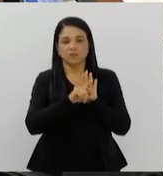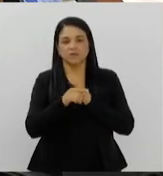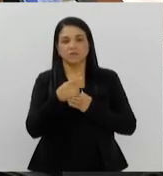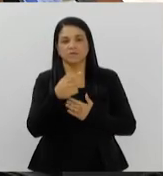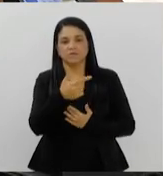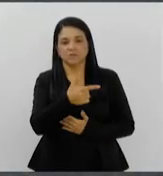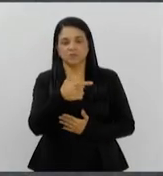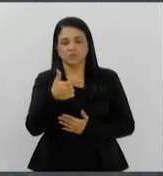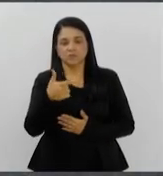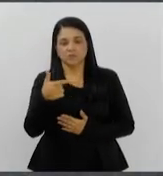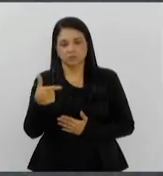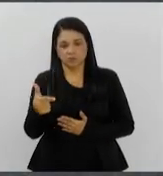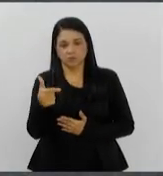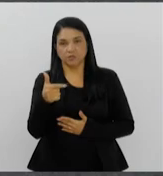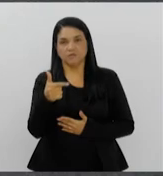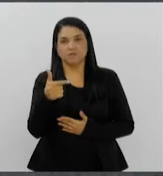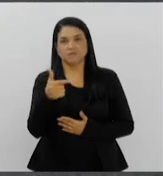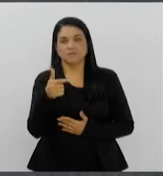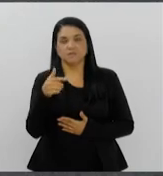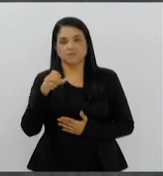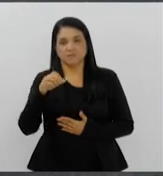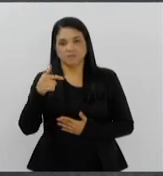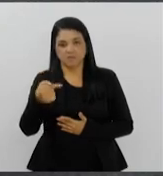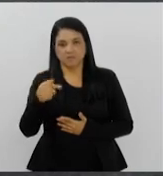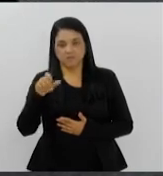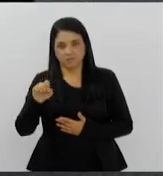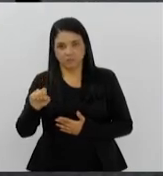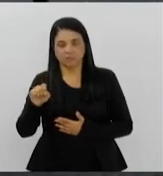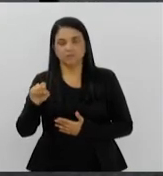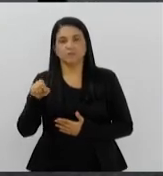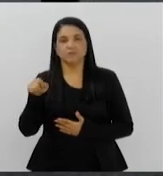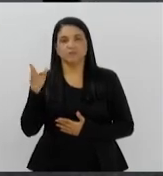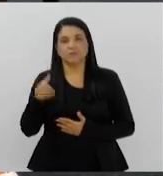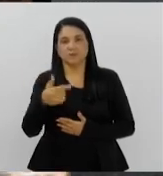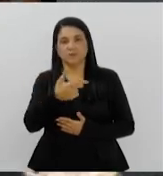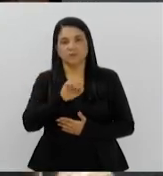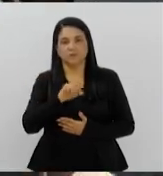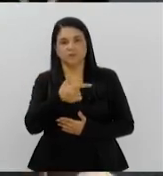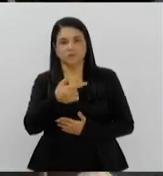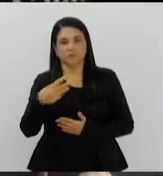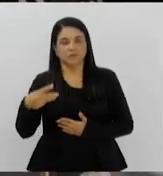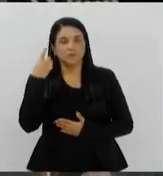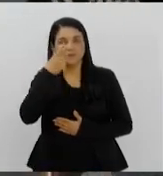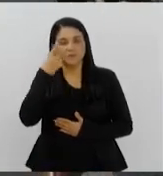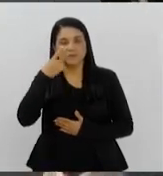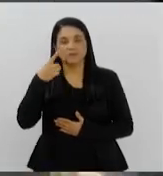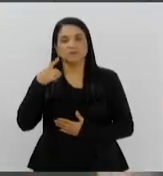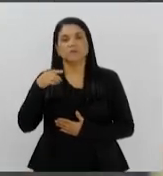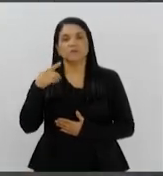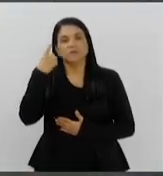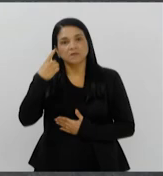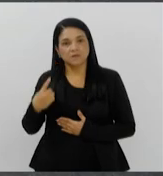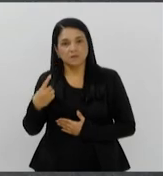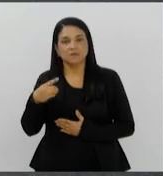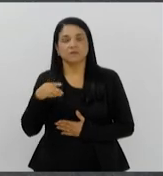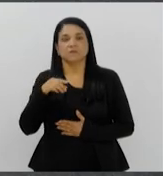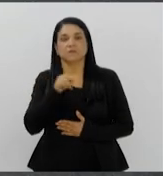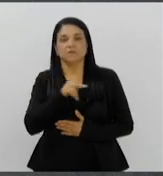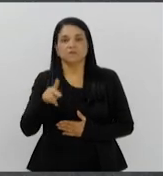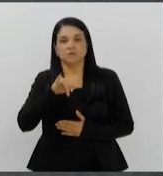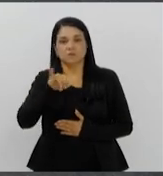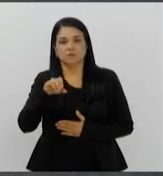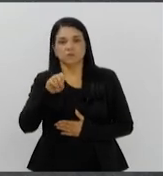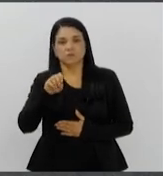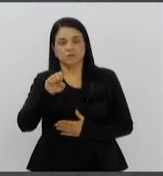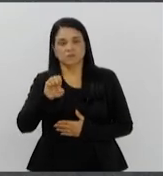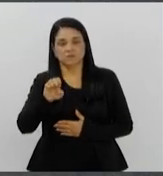de 2023, da autoria de Dani Monteiro, da deputada Dani Monteiro e do professor Josemar, que institui a política estadual de